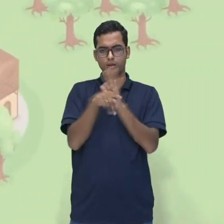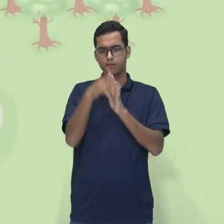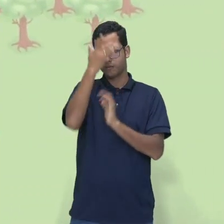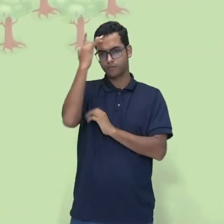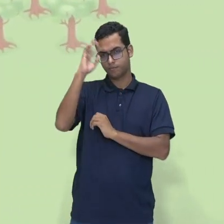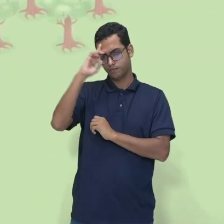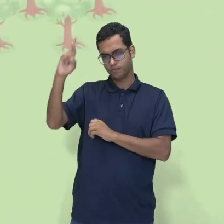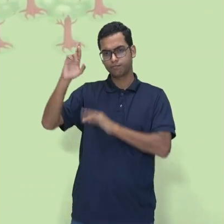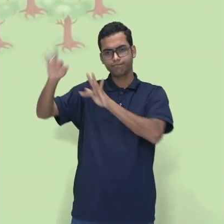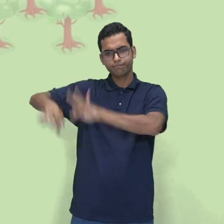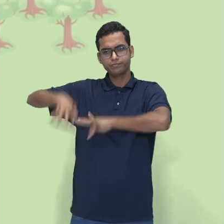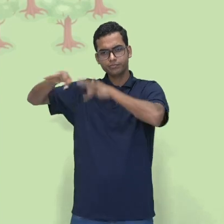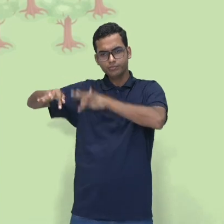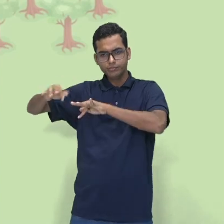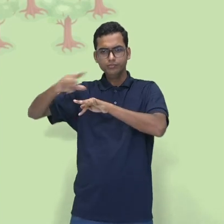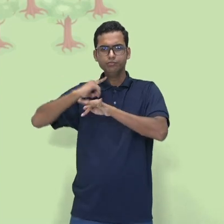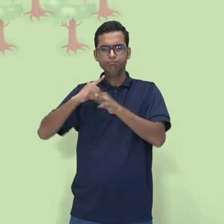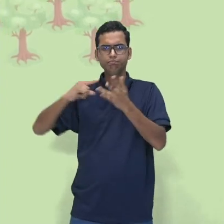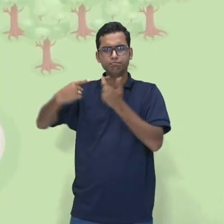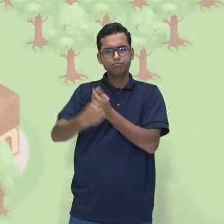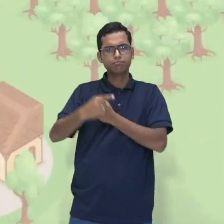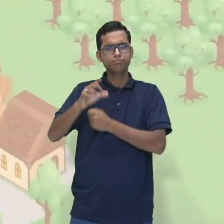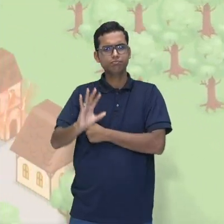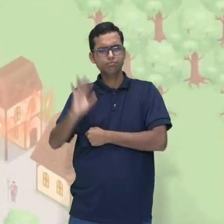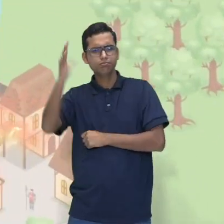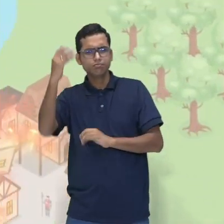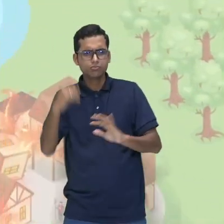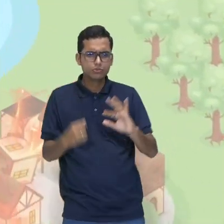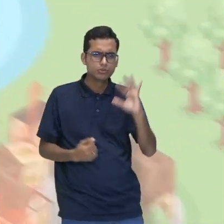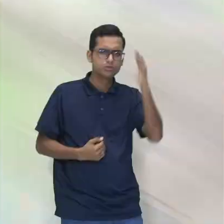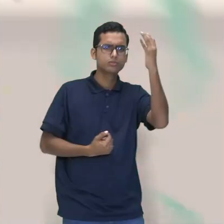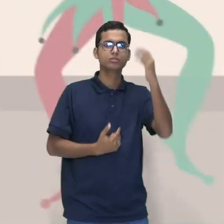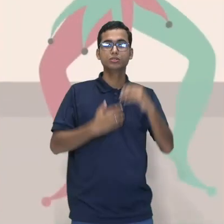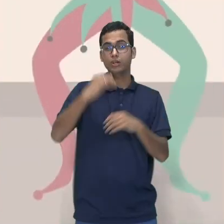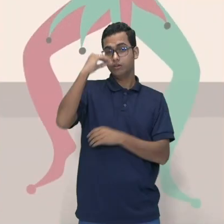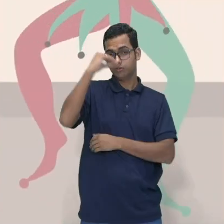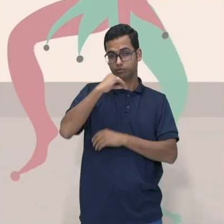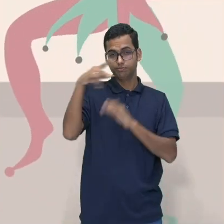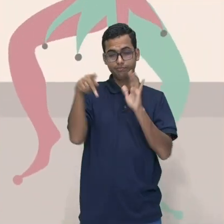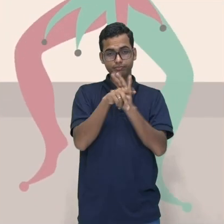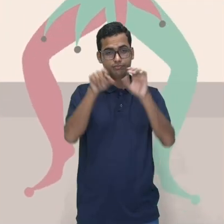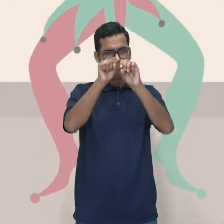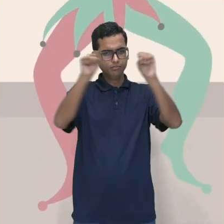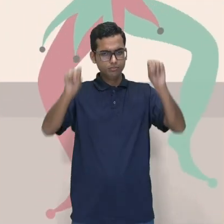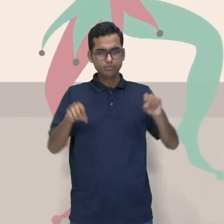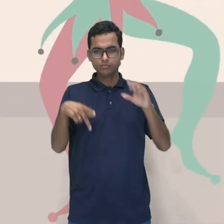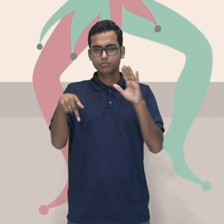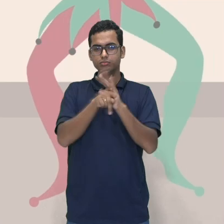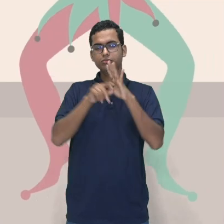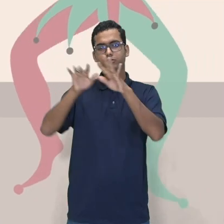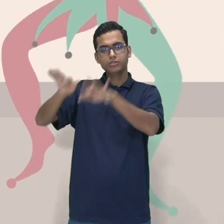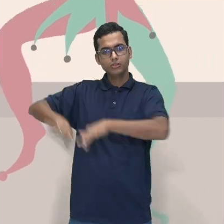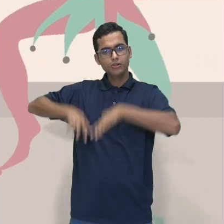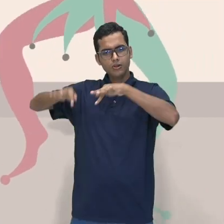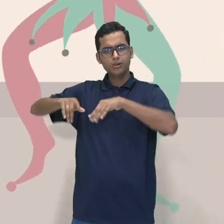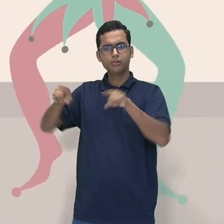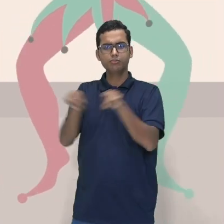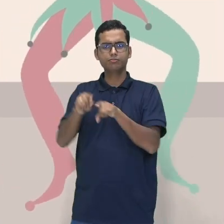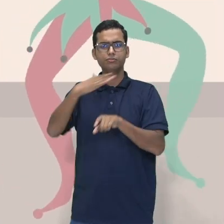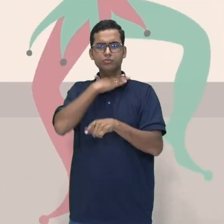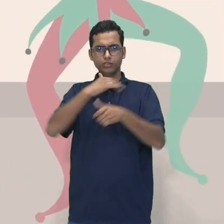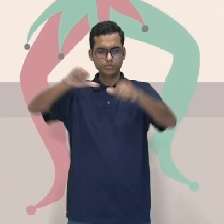Como houve várias situações que favoreceram o enfraquecimento do sistema feudal, como as crises do